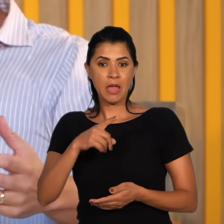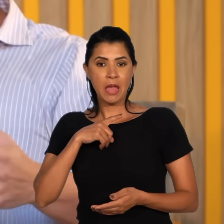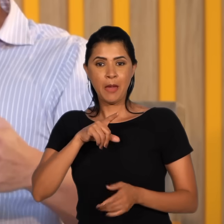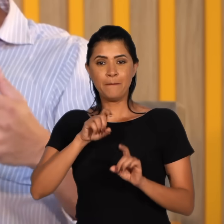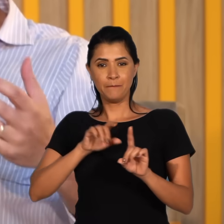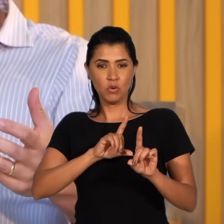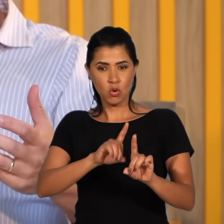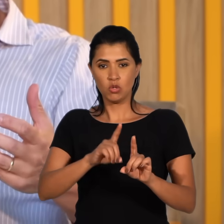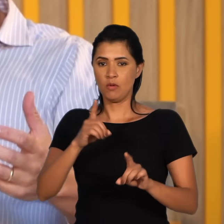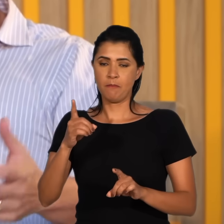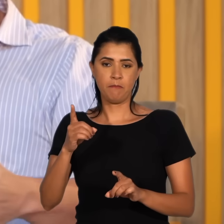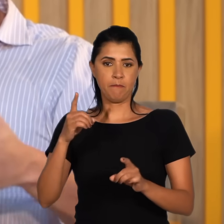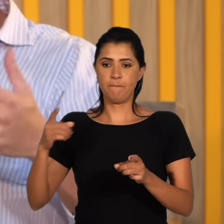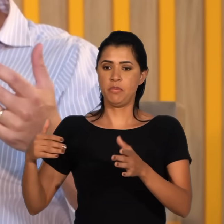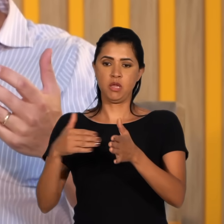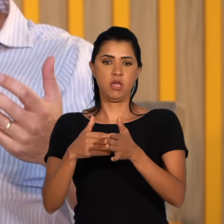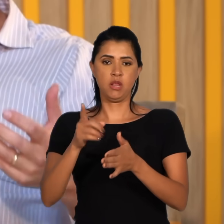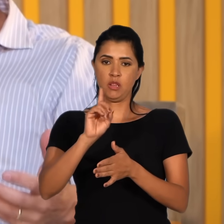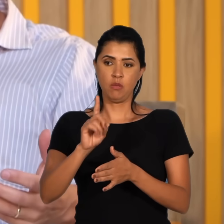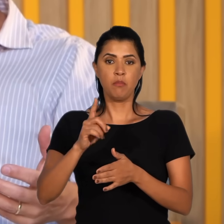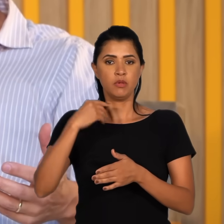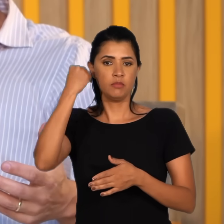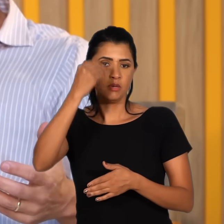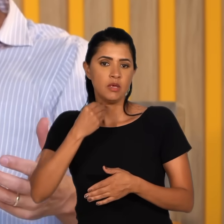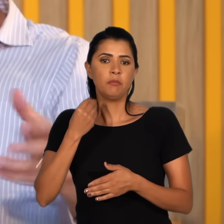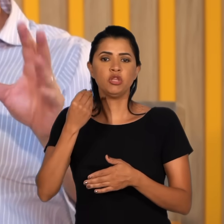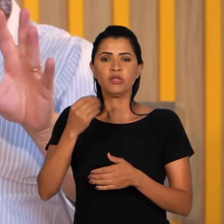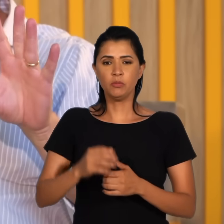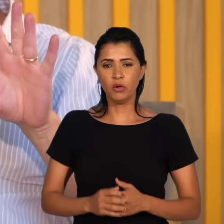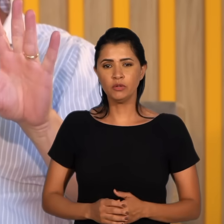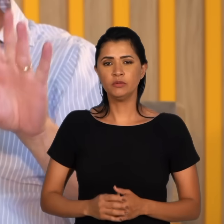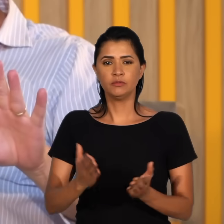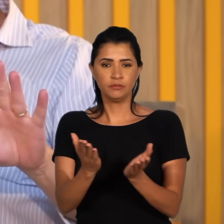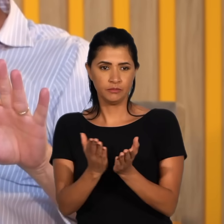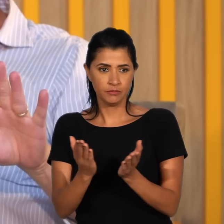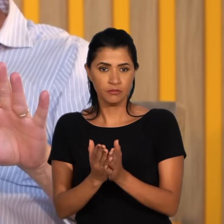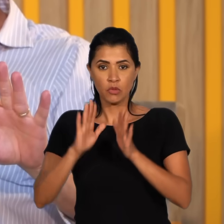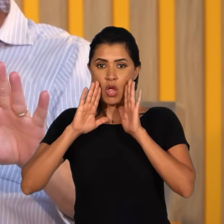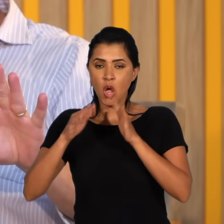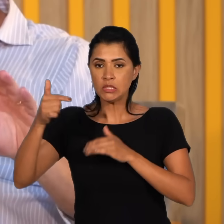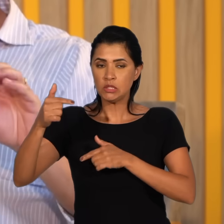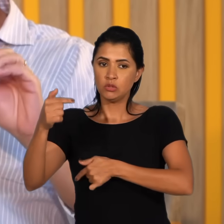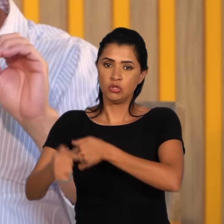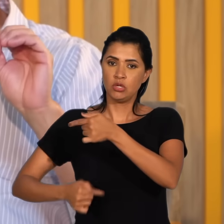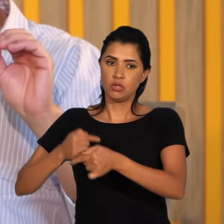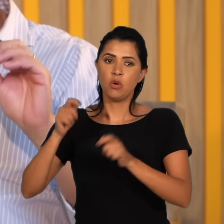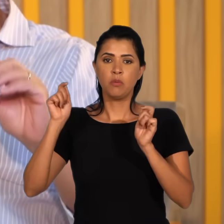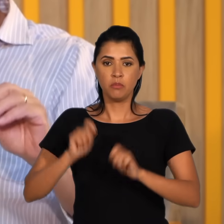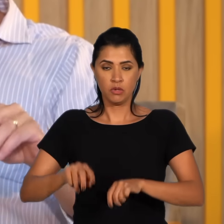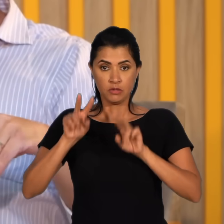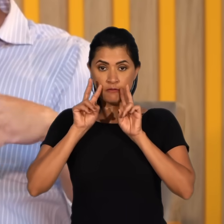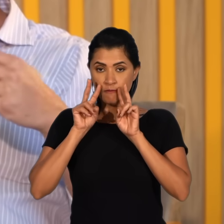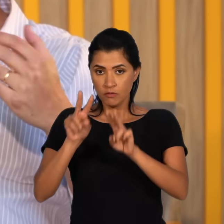vivo não era uma barreira para uma experiência e o foco na segunda geração Pode ser